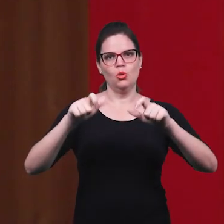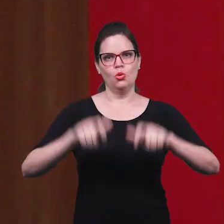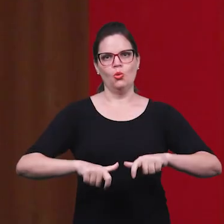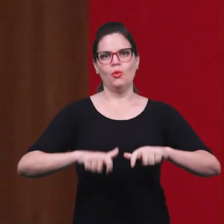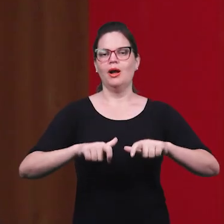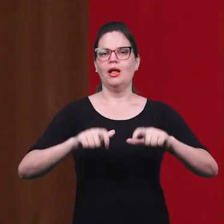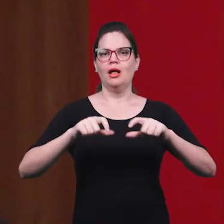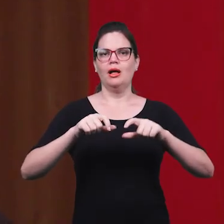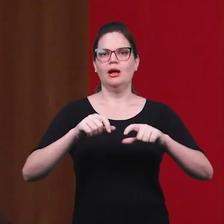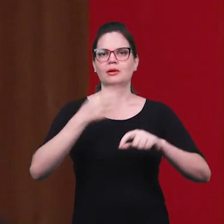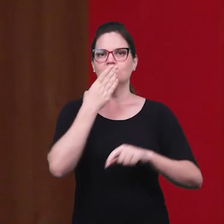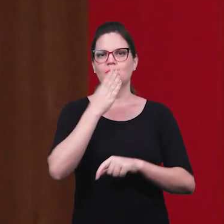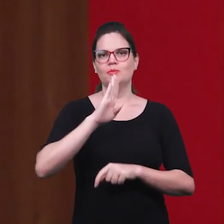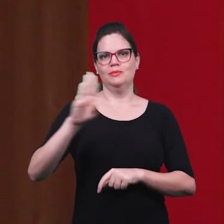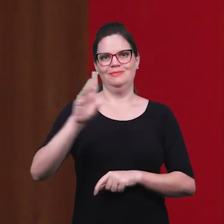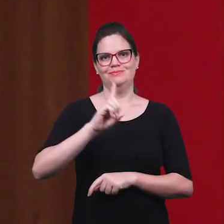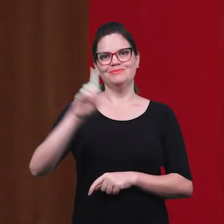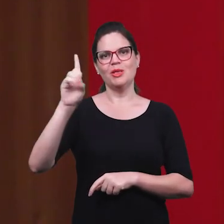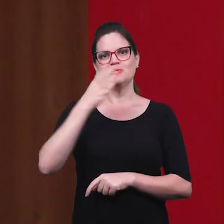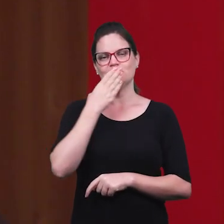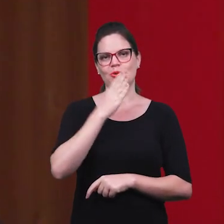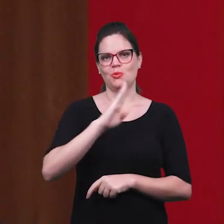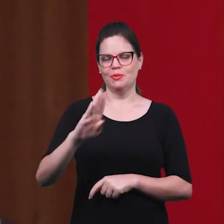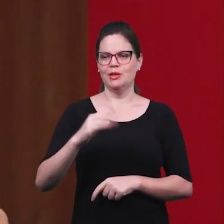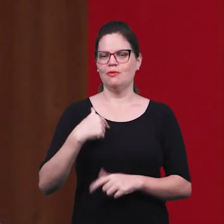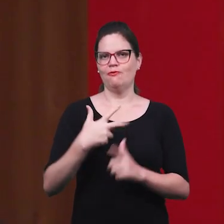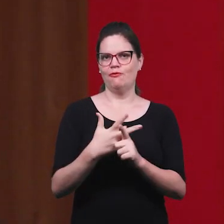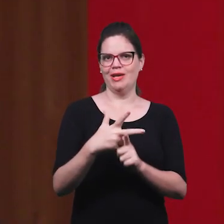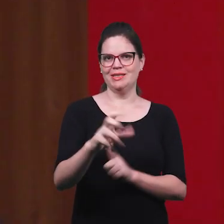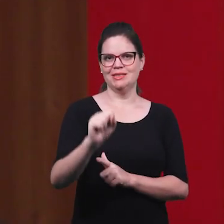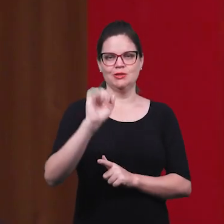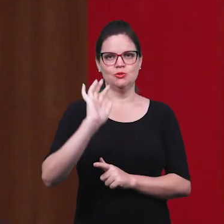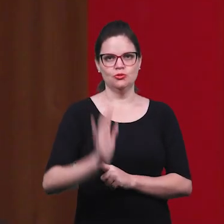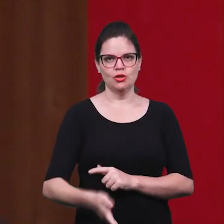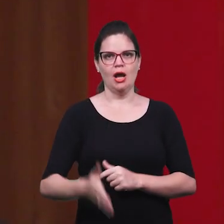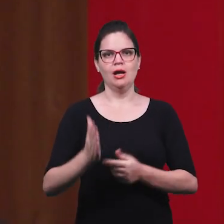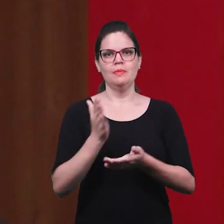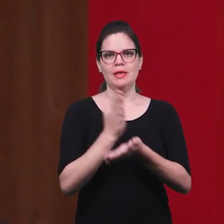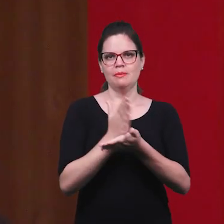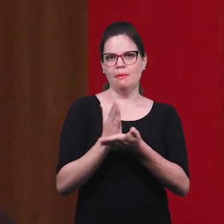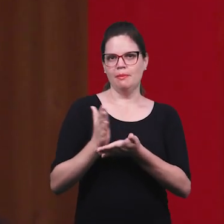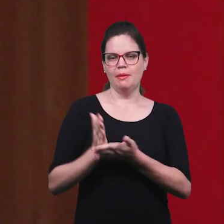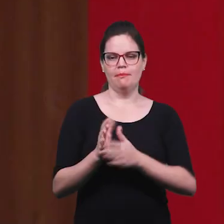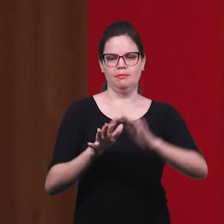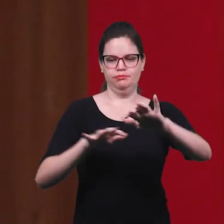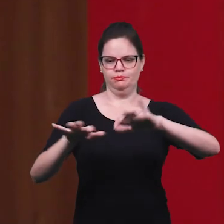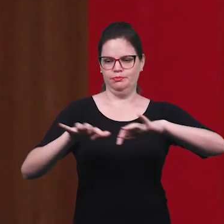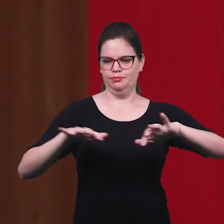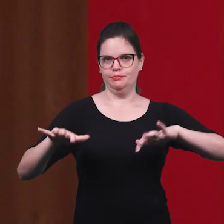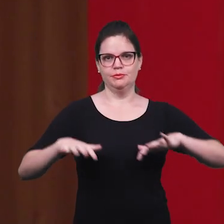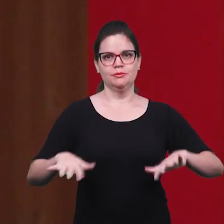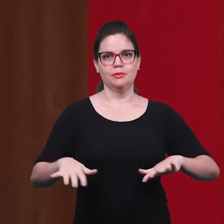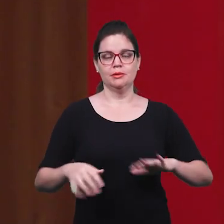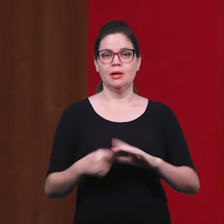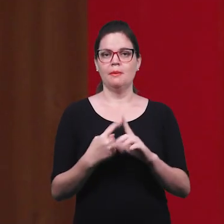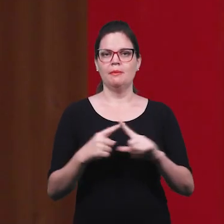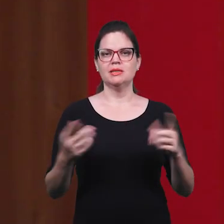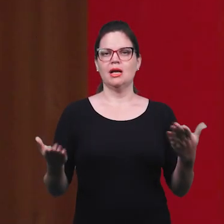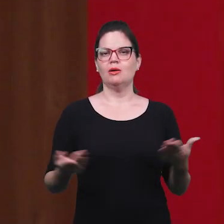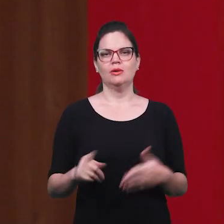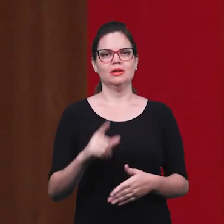conquistado a terra, vencido os povos, repartido a terra, mas agora eles se encontravam diante de um